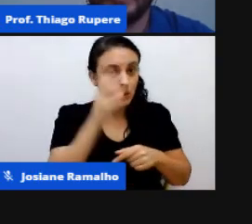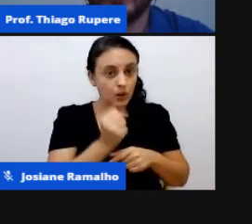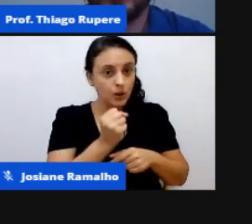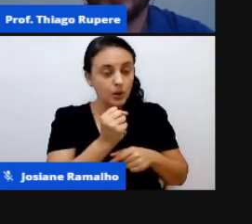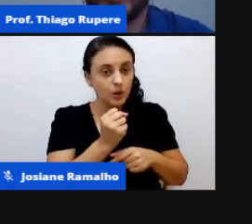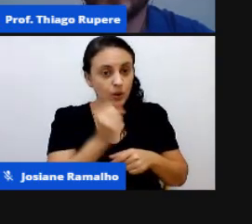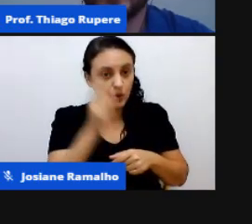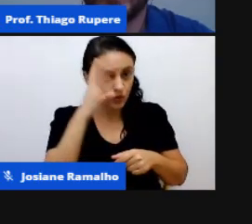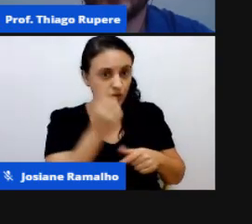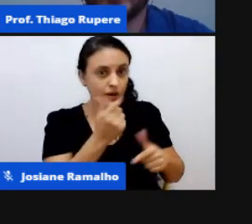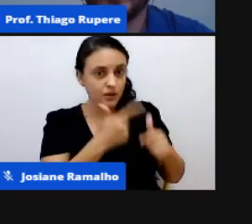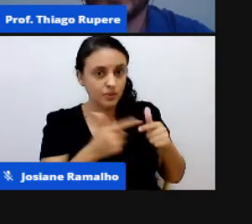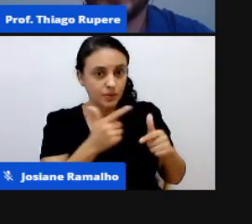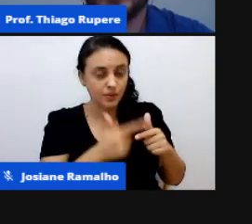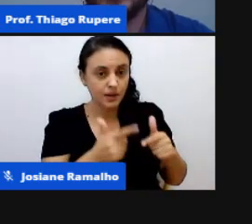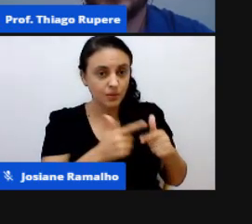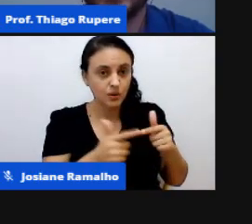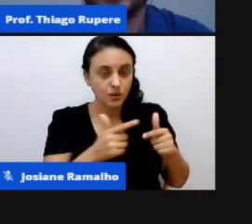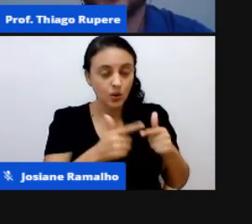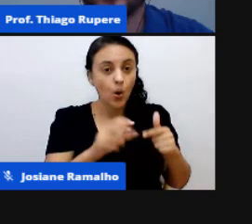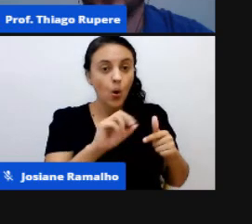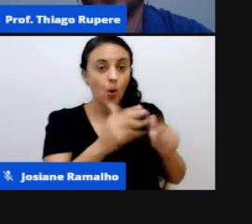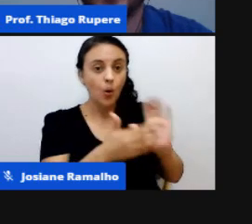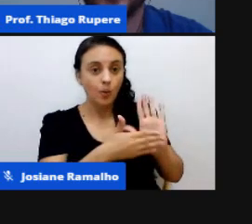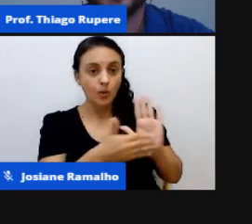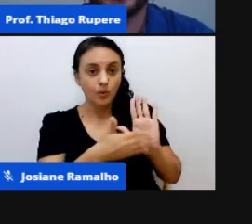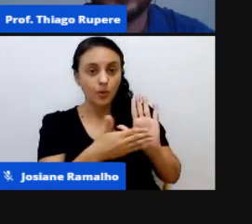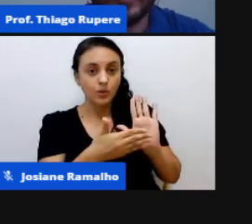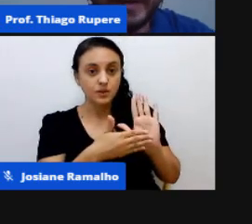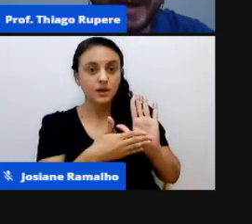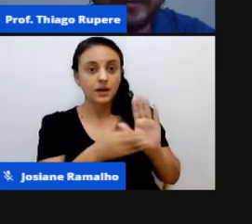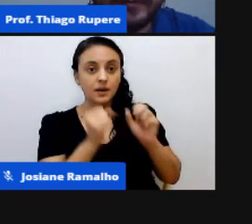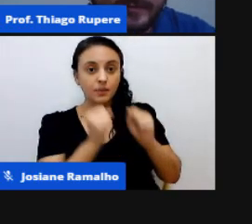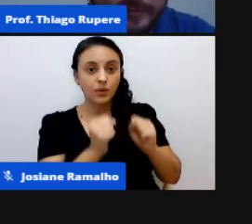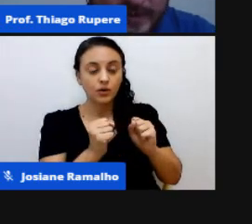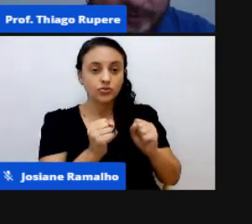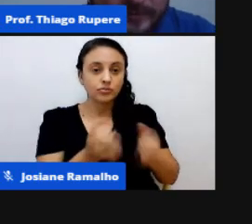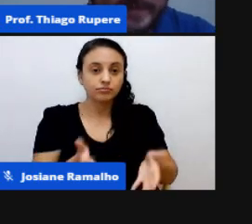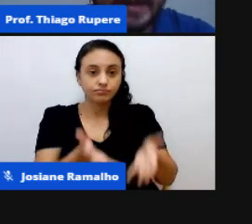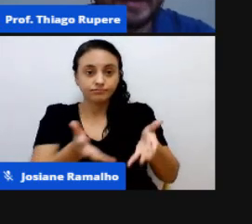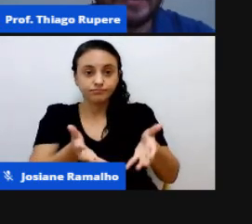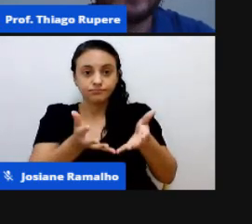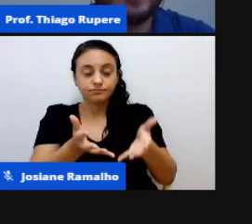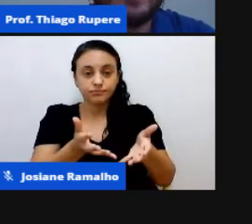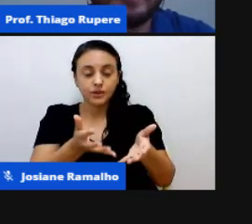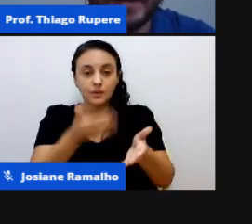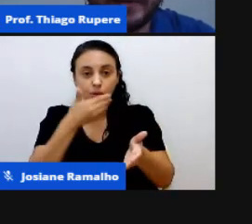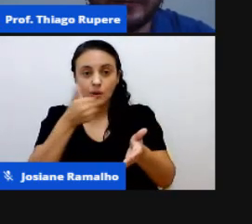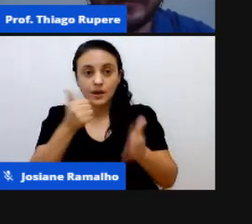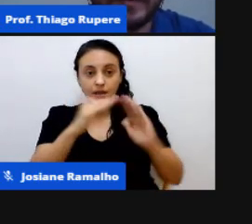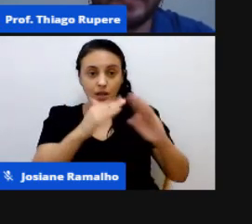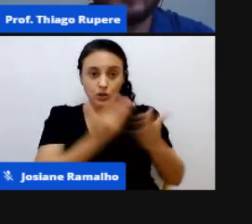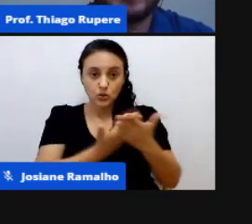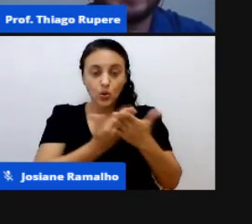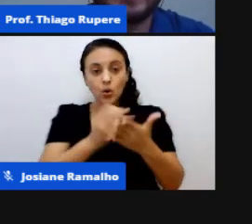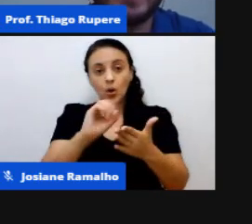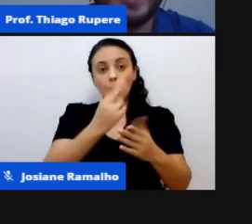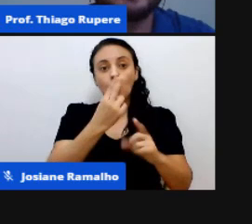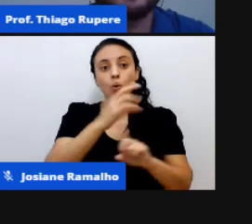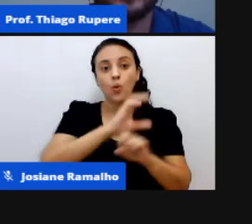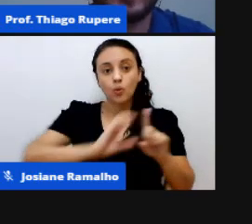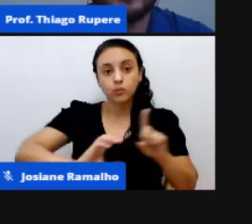no caso dos problemas, ou propostas que possam contribuir para a melhoria da escola ou da comunidade. Vejam, isso está expresso, isso é